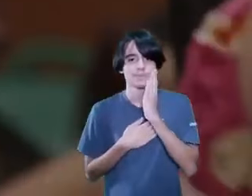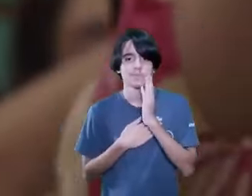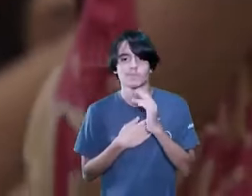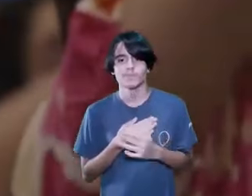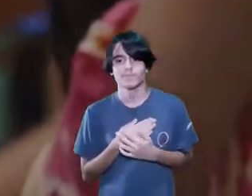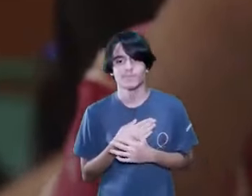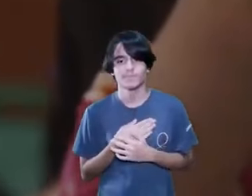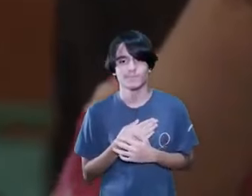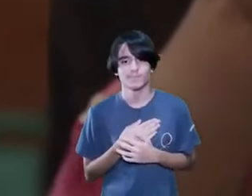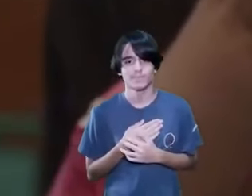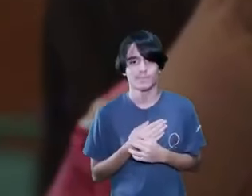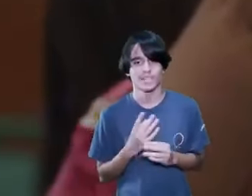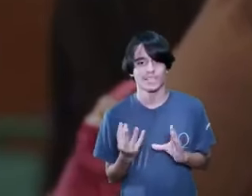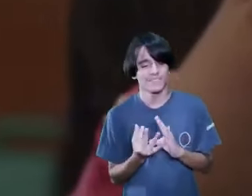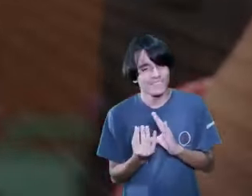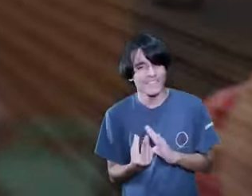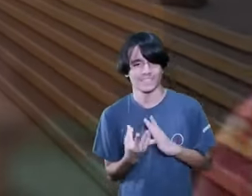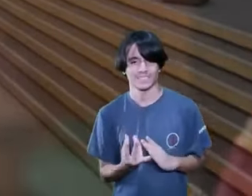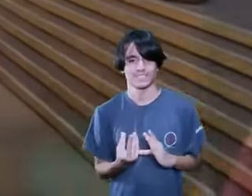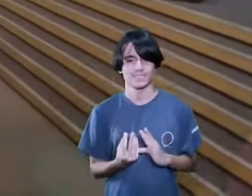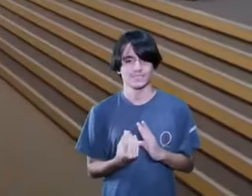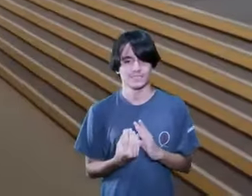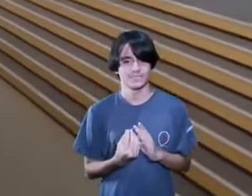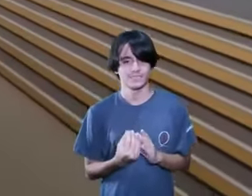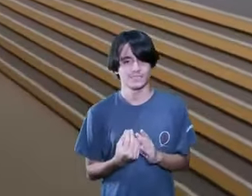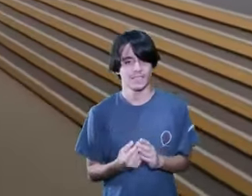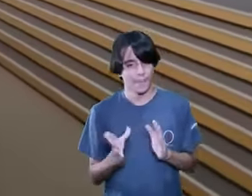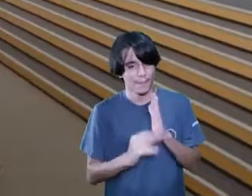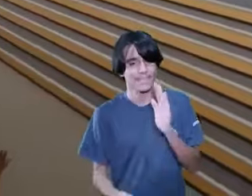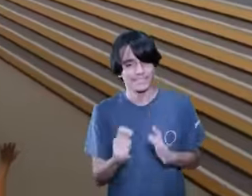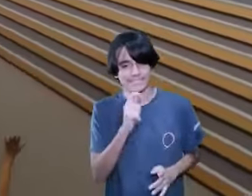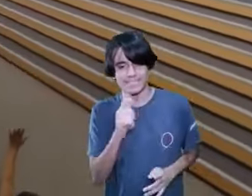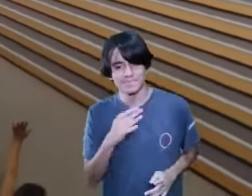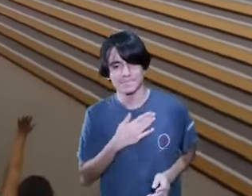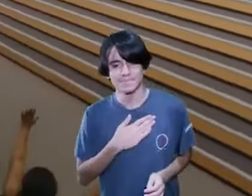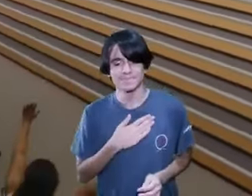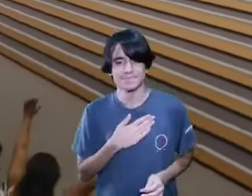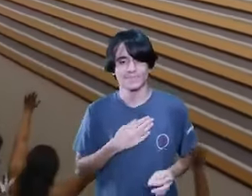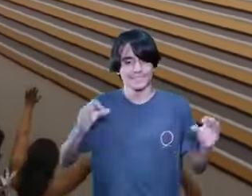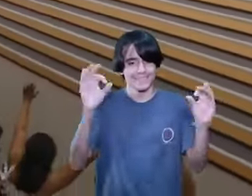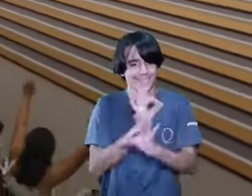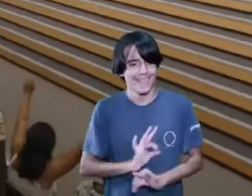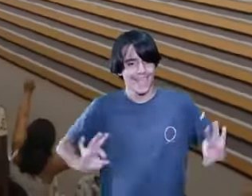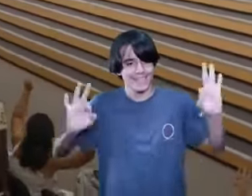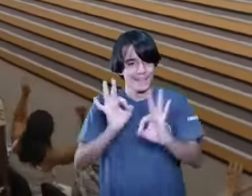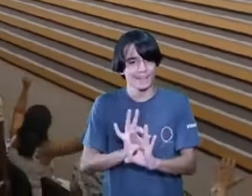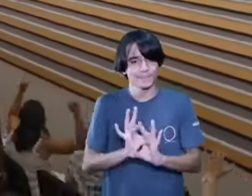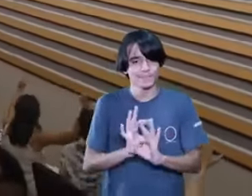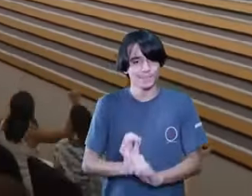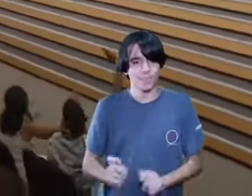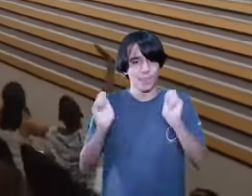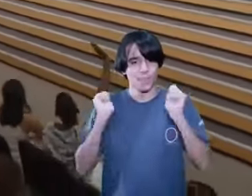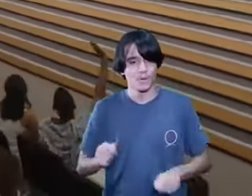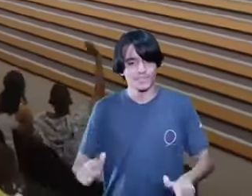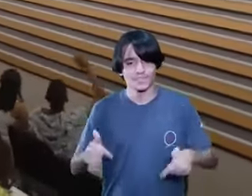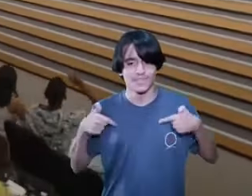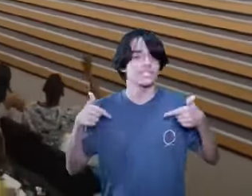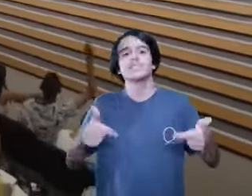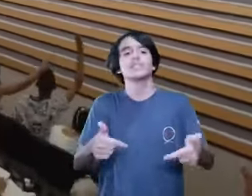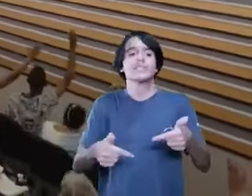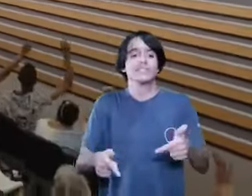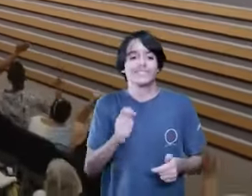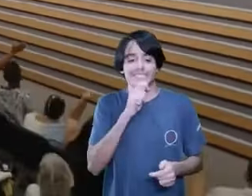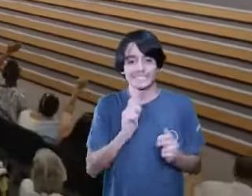sem mim, a dever que sede, sem mim, disse Jesus, nada podeis fazer.